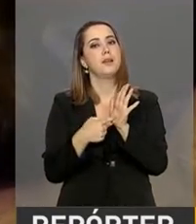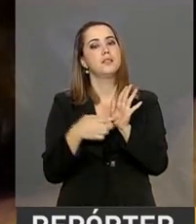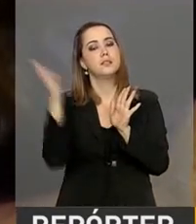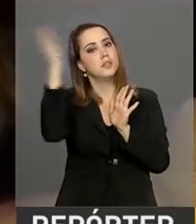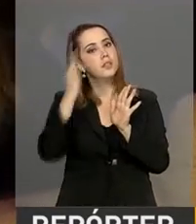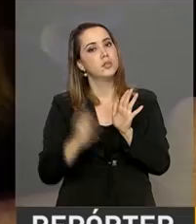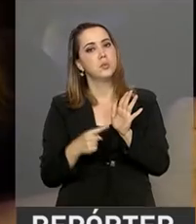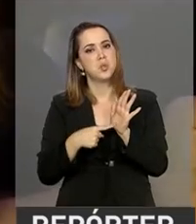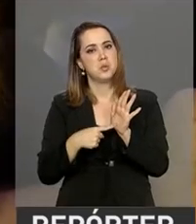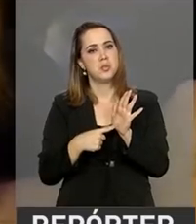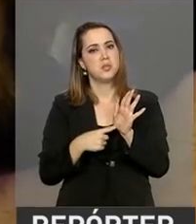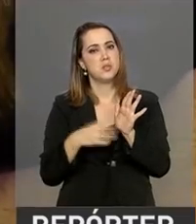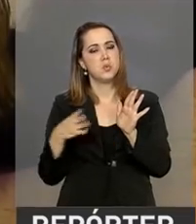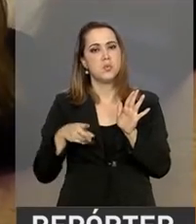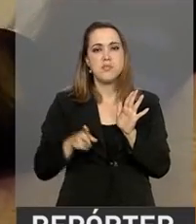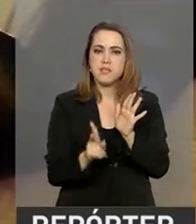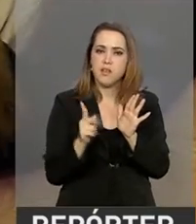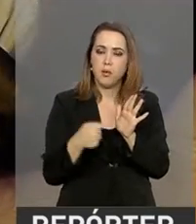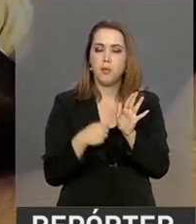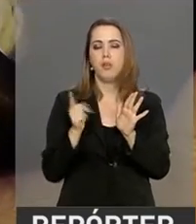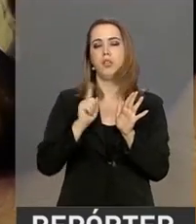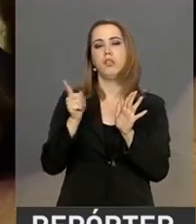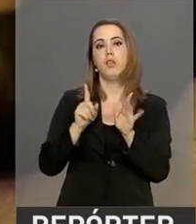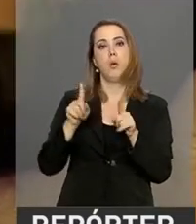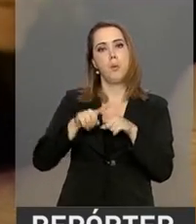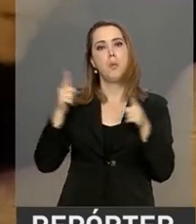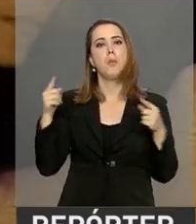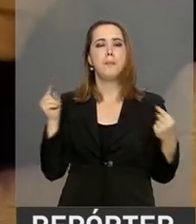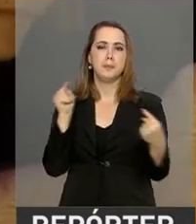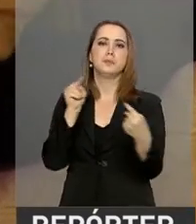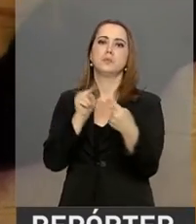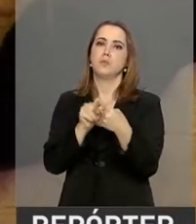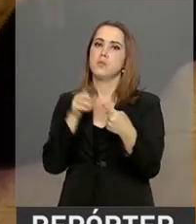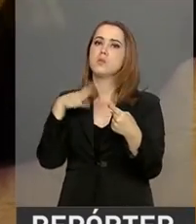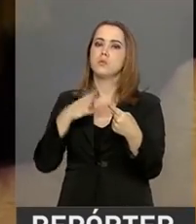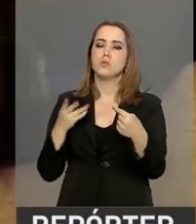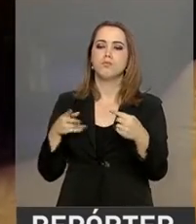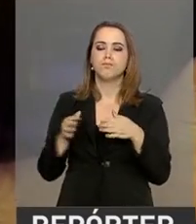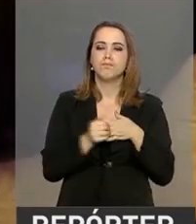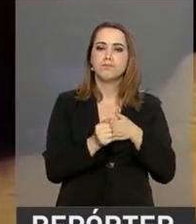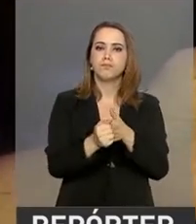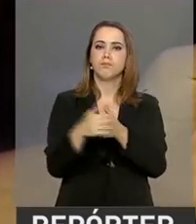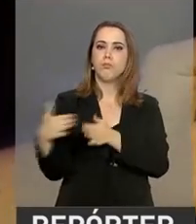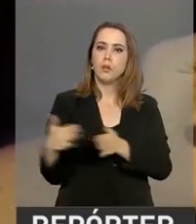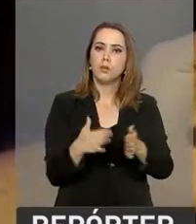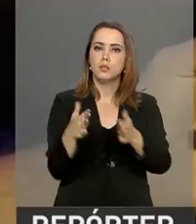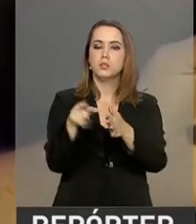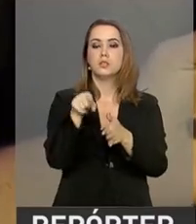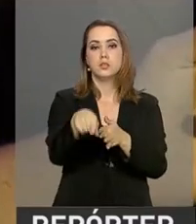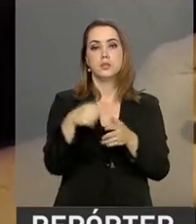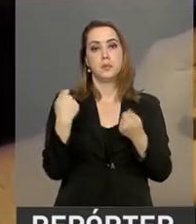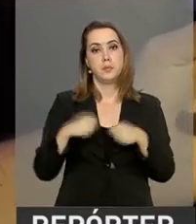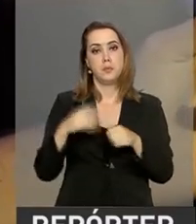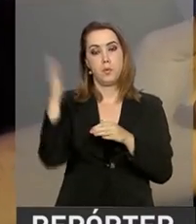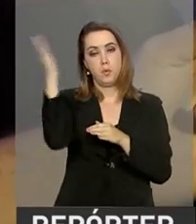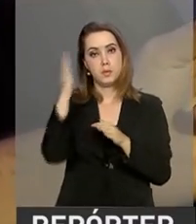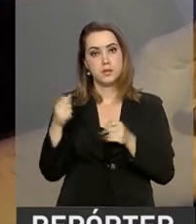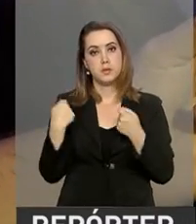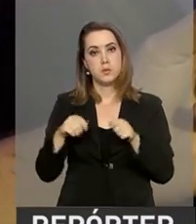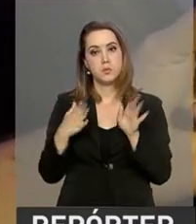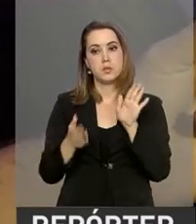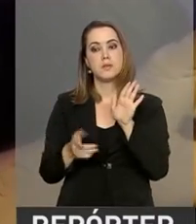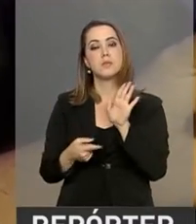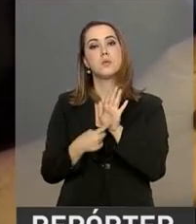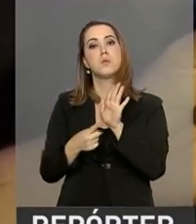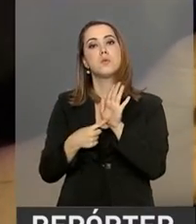isso não é absoluto, mas é uma boa meta, uma boa diretriz para se seguir. O Brasil tem que mostrar que tem